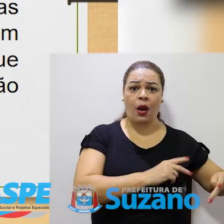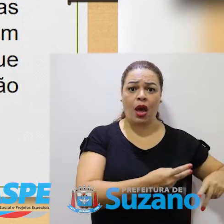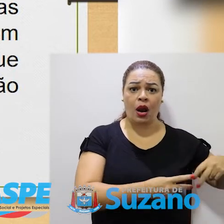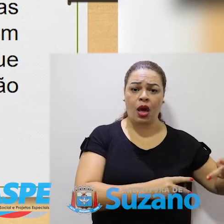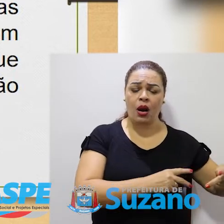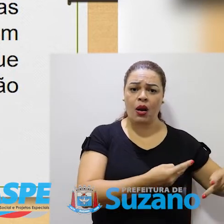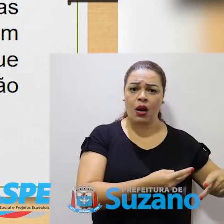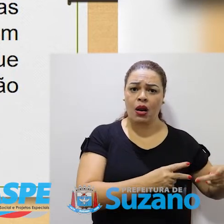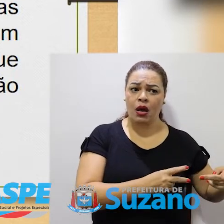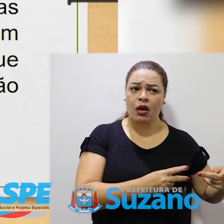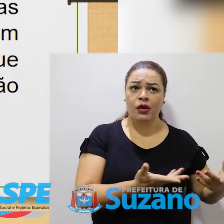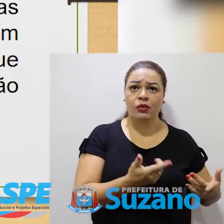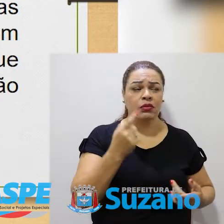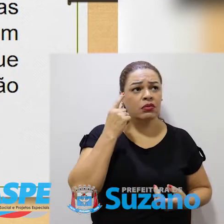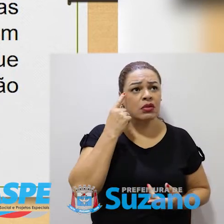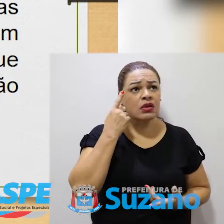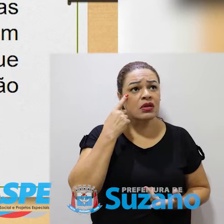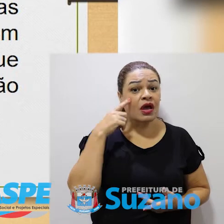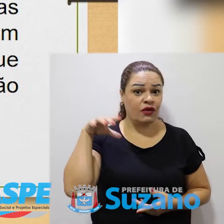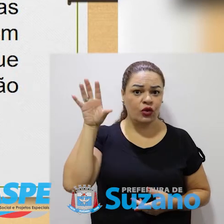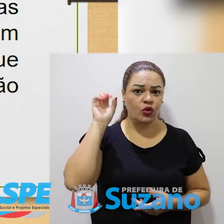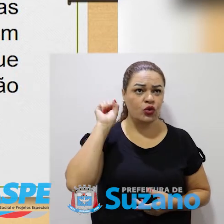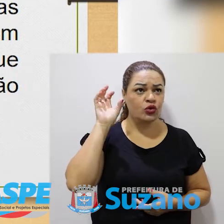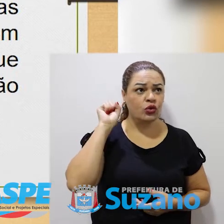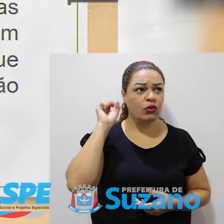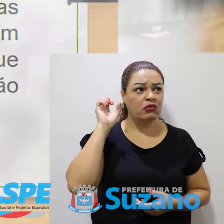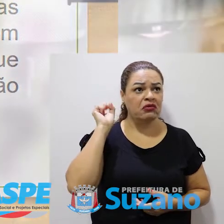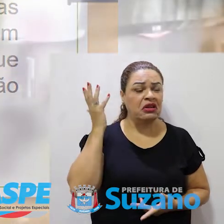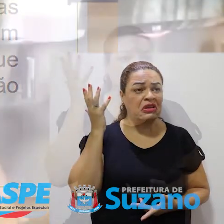que aqueles que ouvem já tinham sido crianças. Não havia